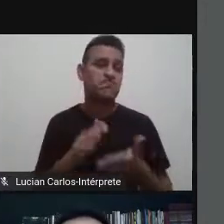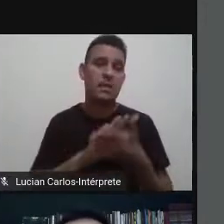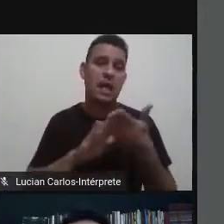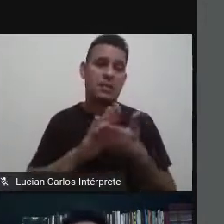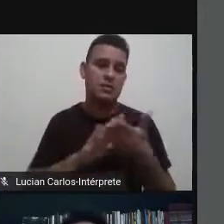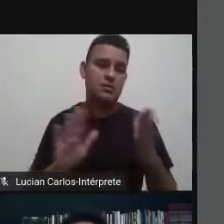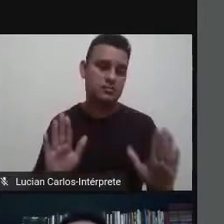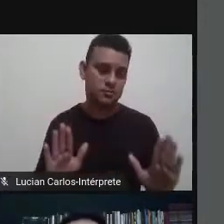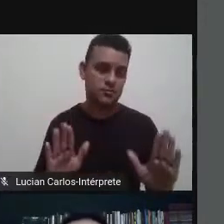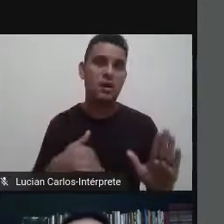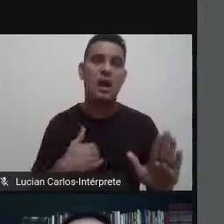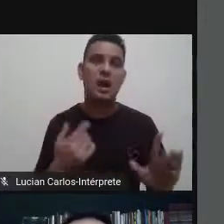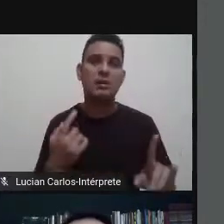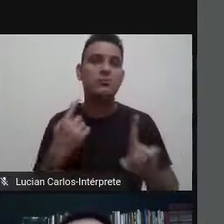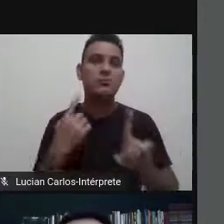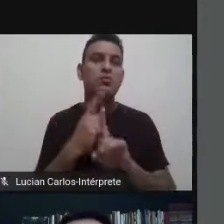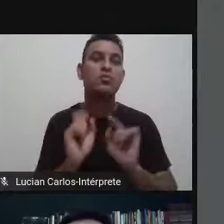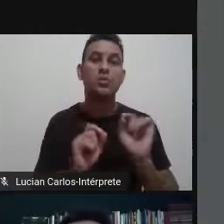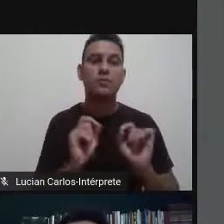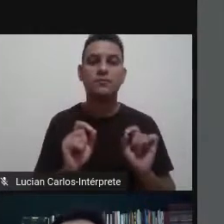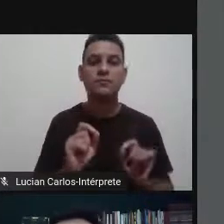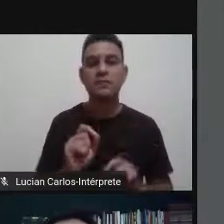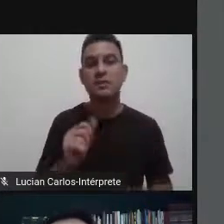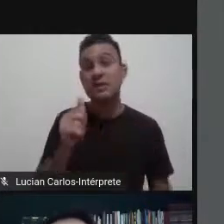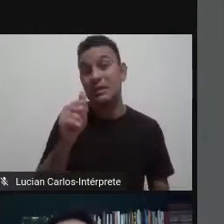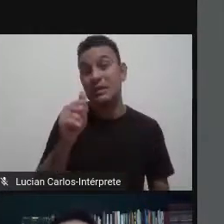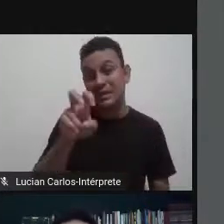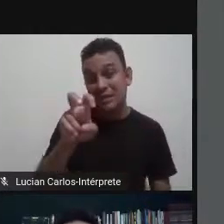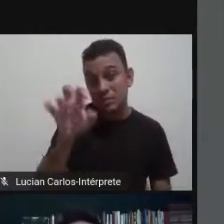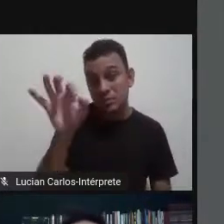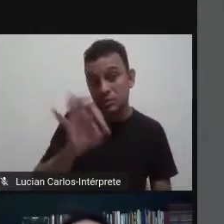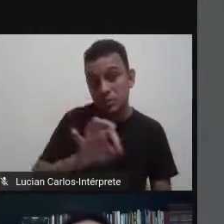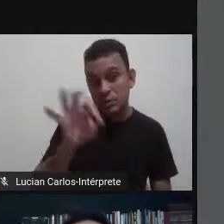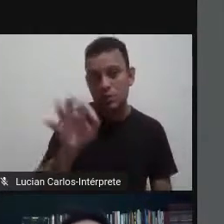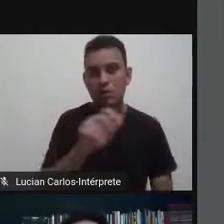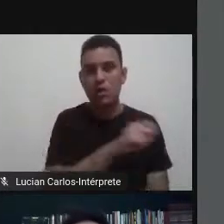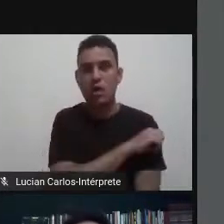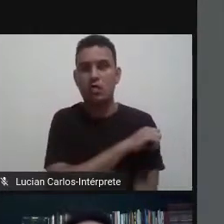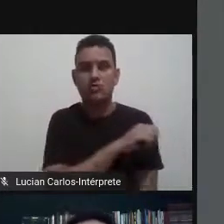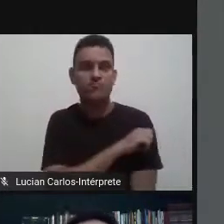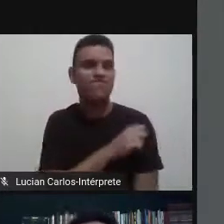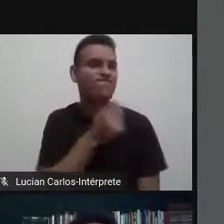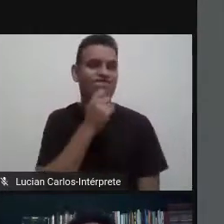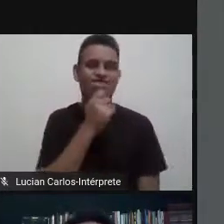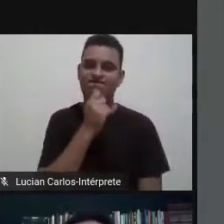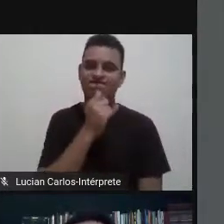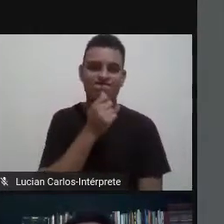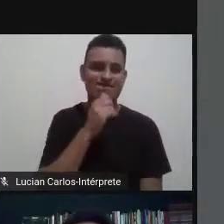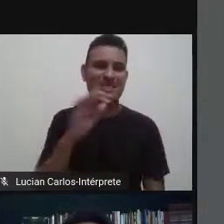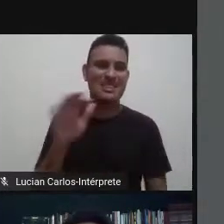foi aí que nós chegamos a cerca de 15% dos alunos que não estavam tendo